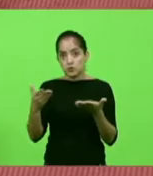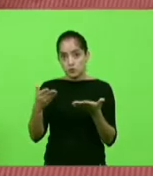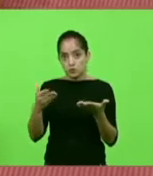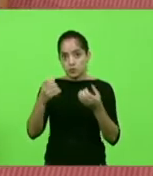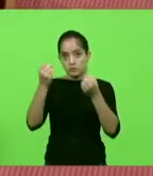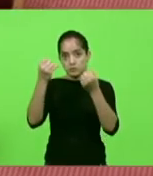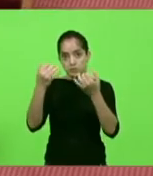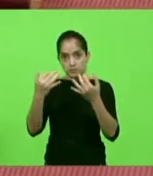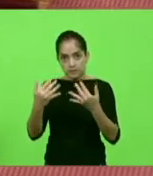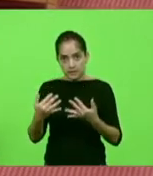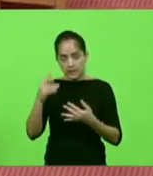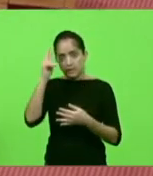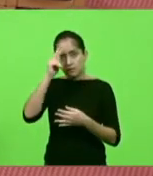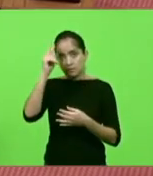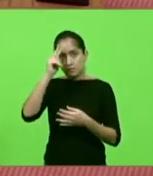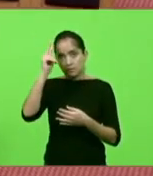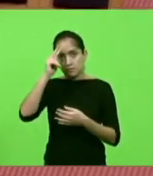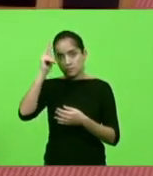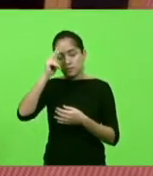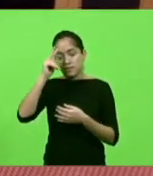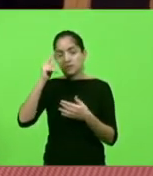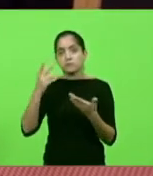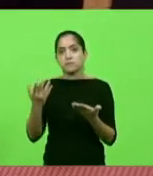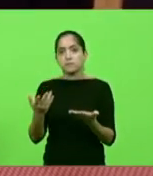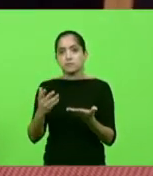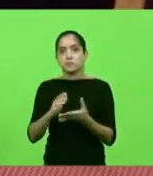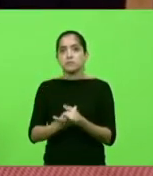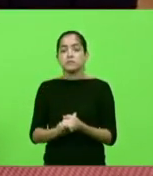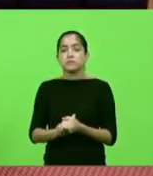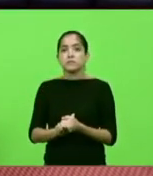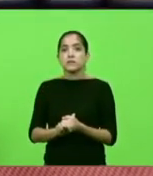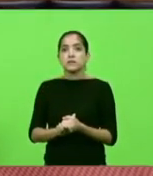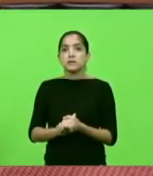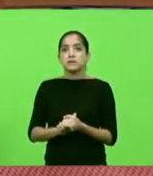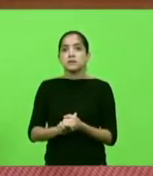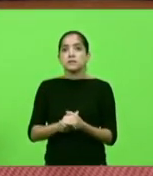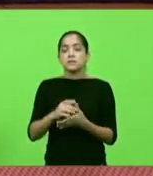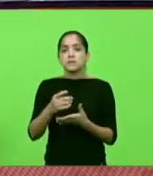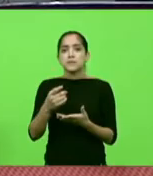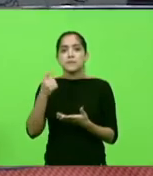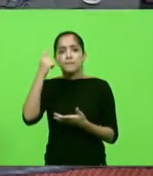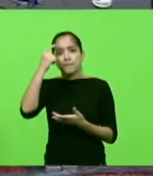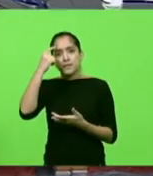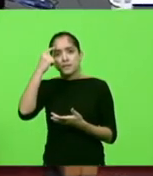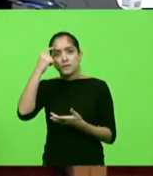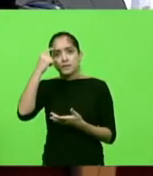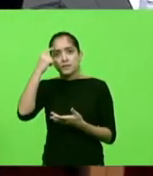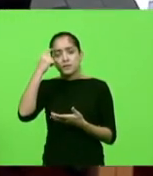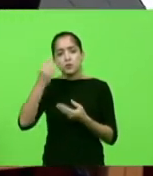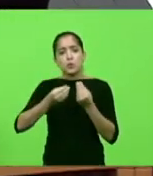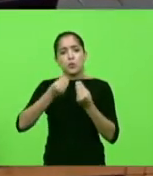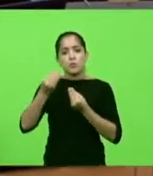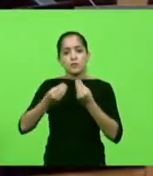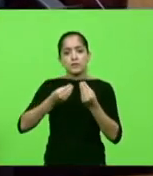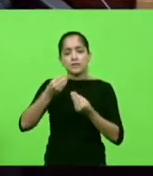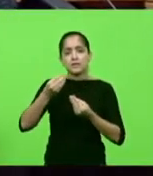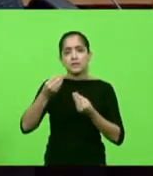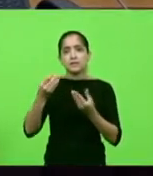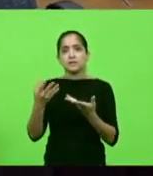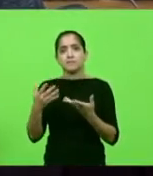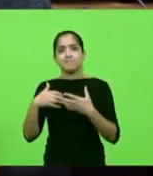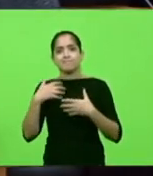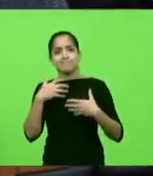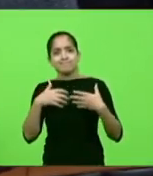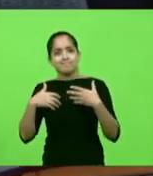quero relembrar, porque seria injusto não relembrá-lo, e também pensando como ele talvez ficaria decepcionado com o